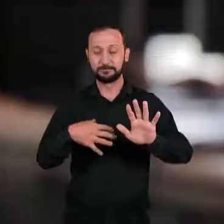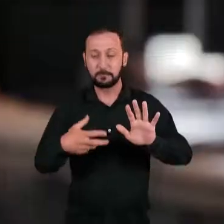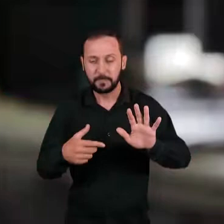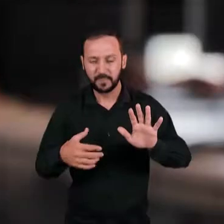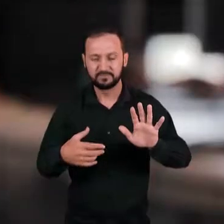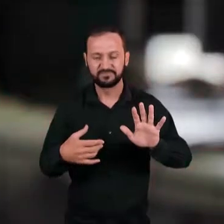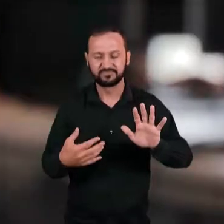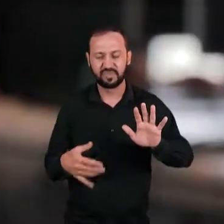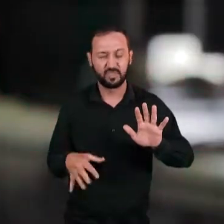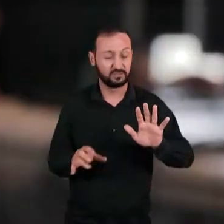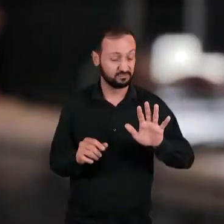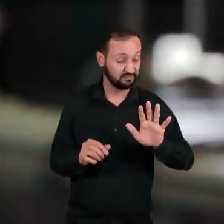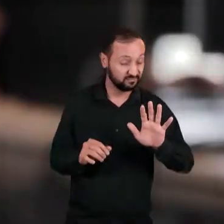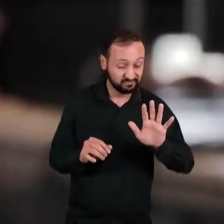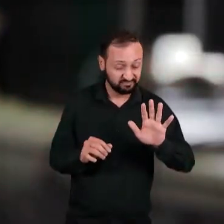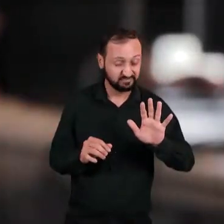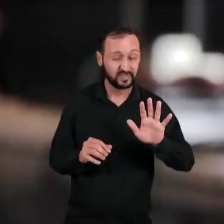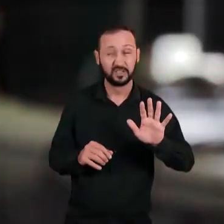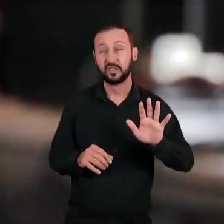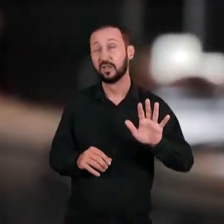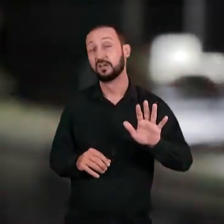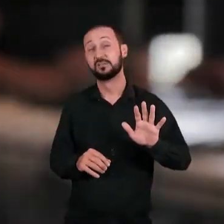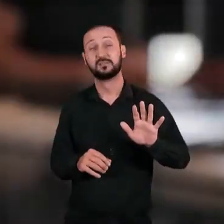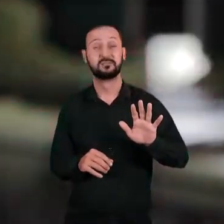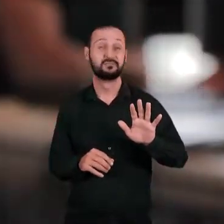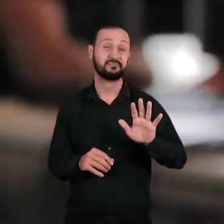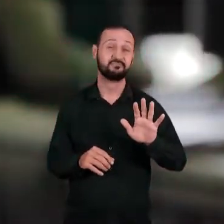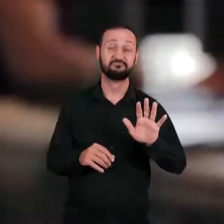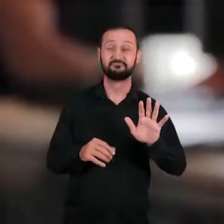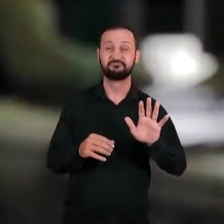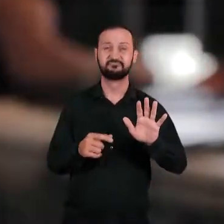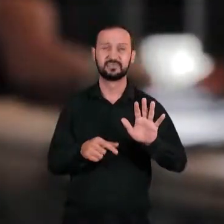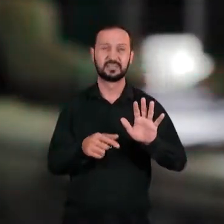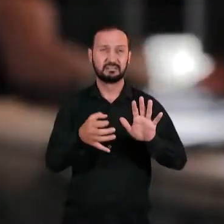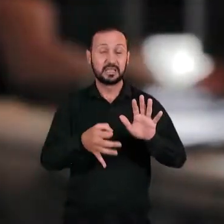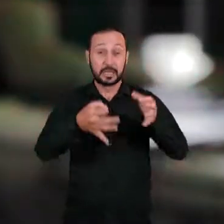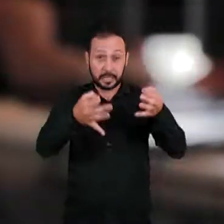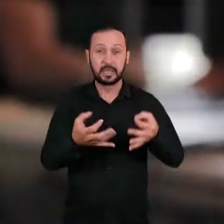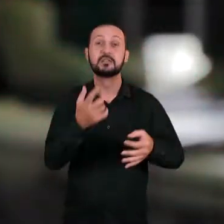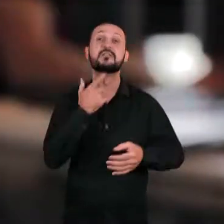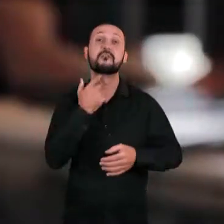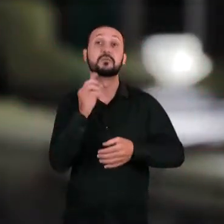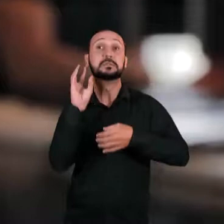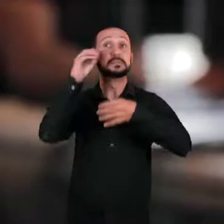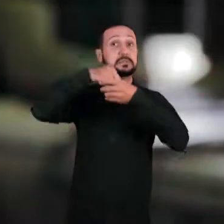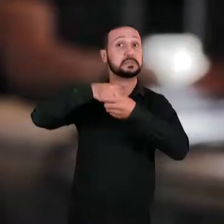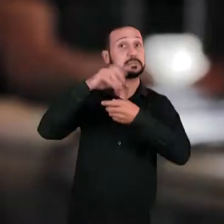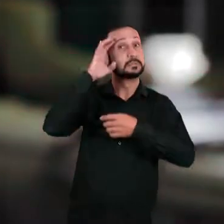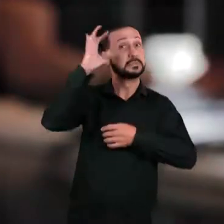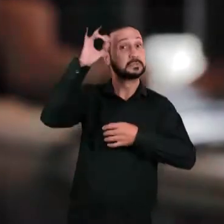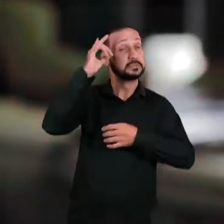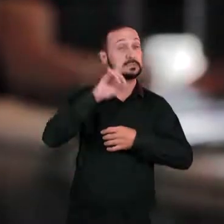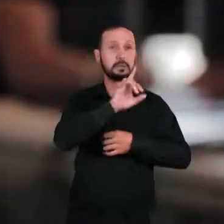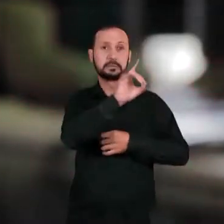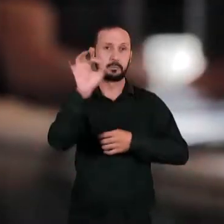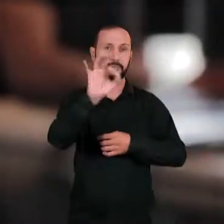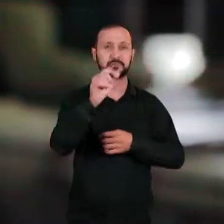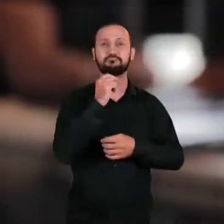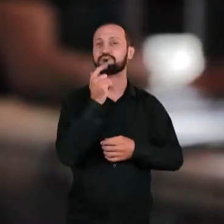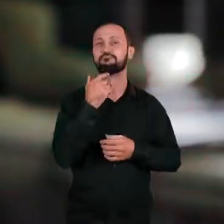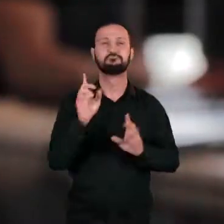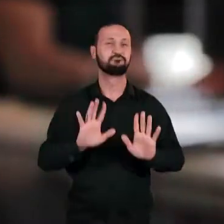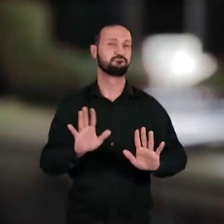ou uma sensação que o trabalho dele não é realizado como ele gostaria, de não ter um objetivo alcançado que ele determinou para aquele